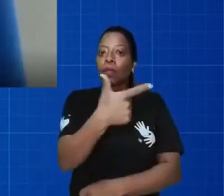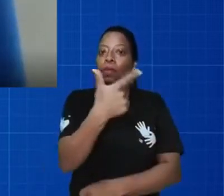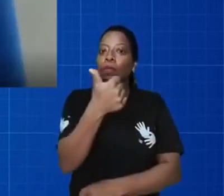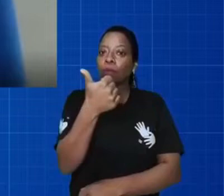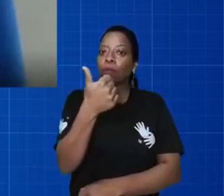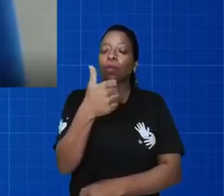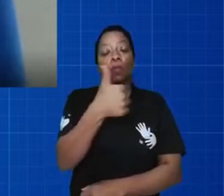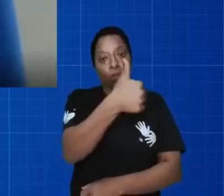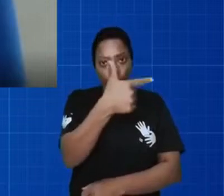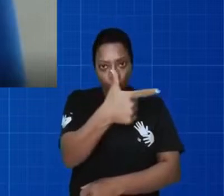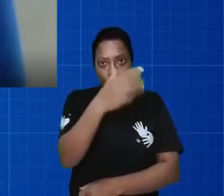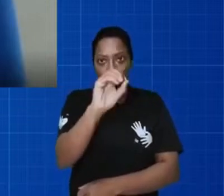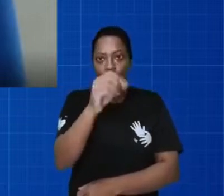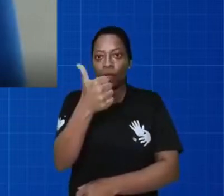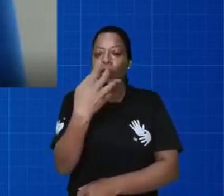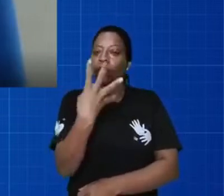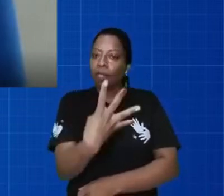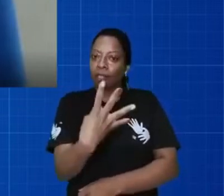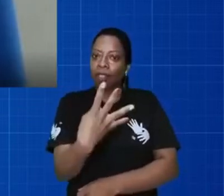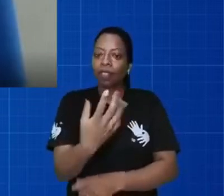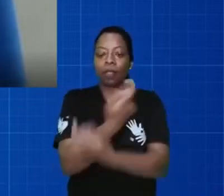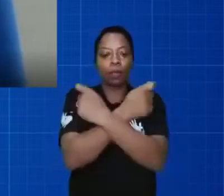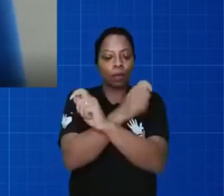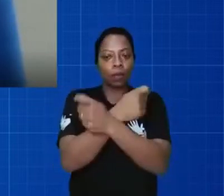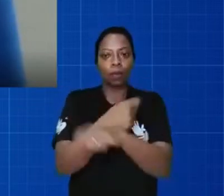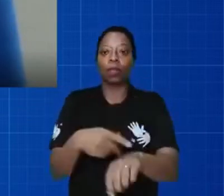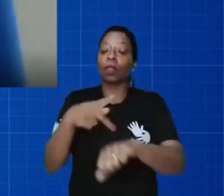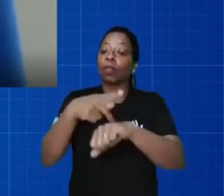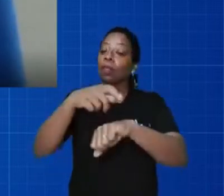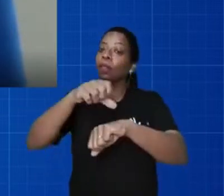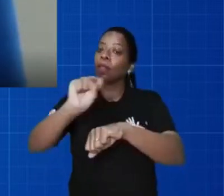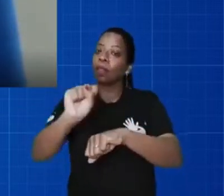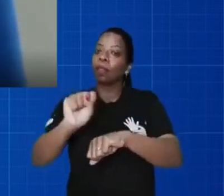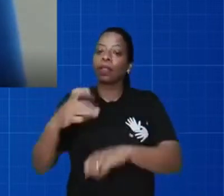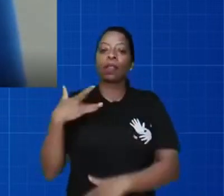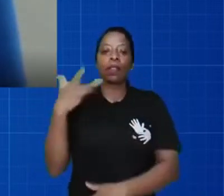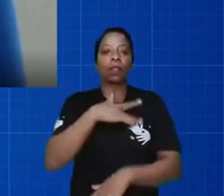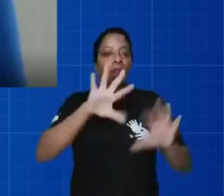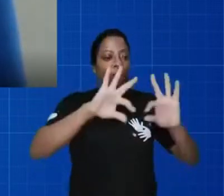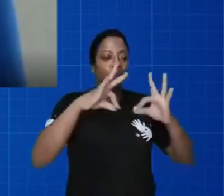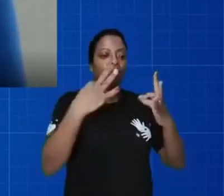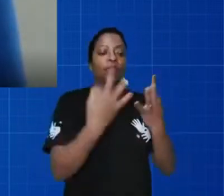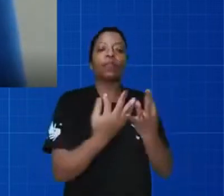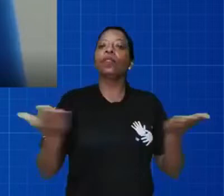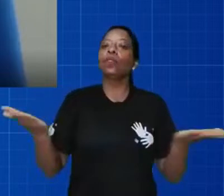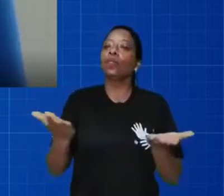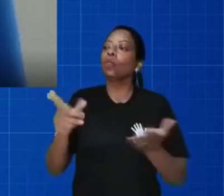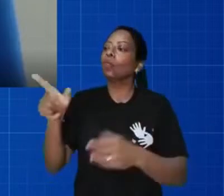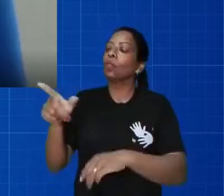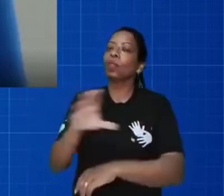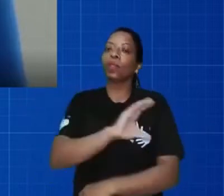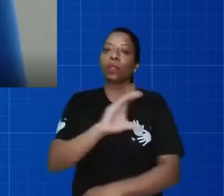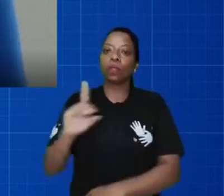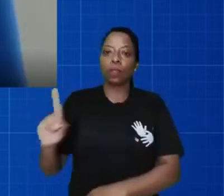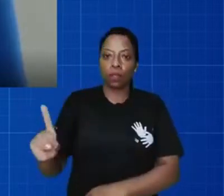Paraná, especialista em gestão Lean Healthcare, pós-graduada em saúde da família. Atualmente, ela está na coordenação de